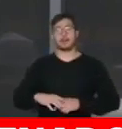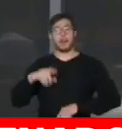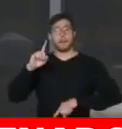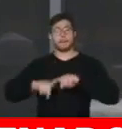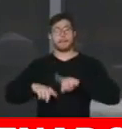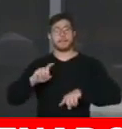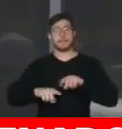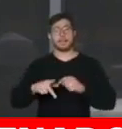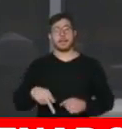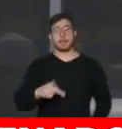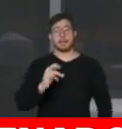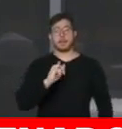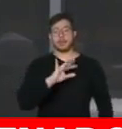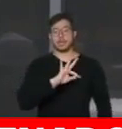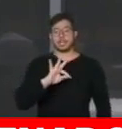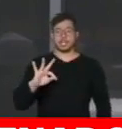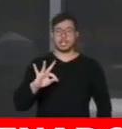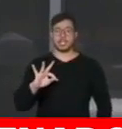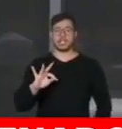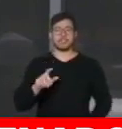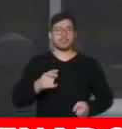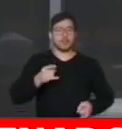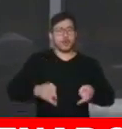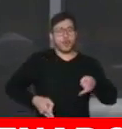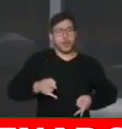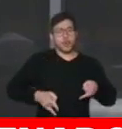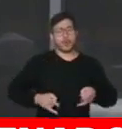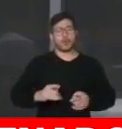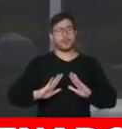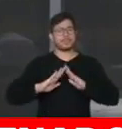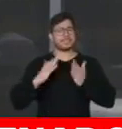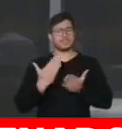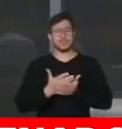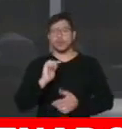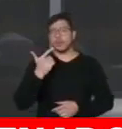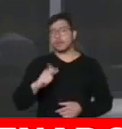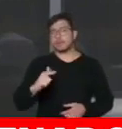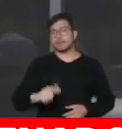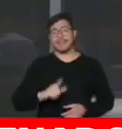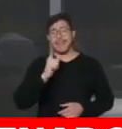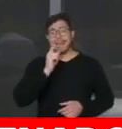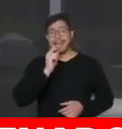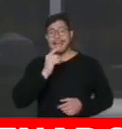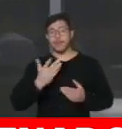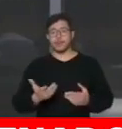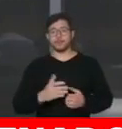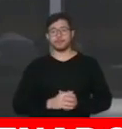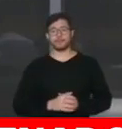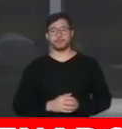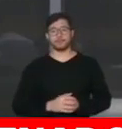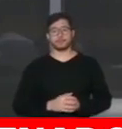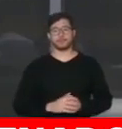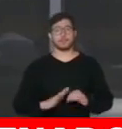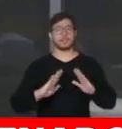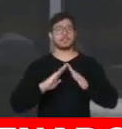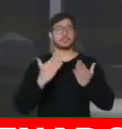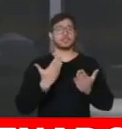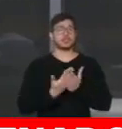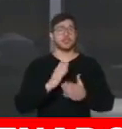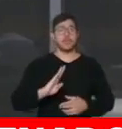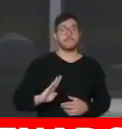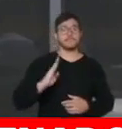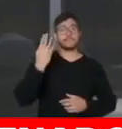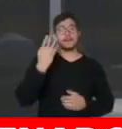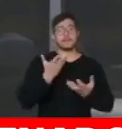sequer infraestrutura e água. E não se tem, portanto, informática. Escolas fakes que recebem dinheiro do